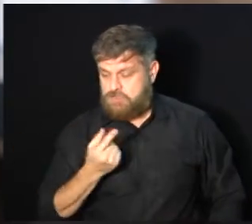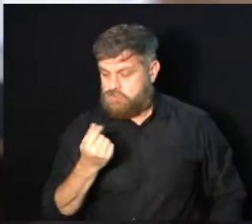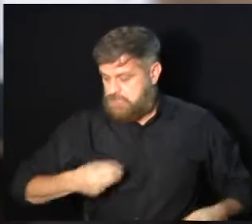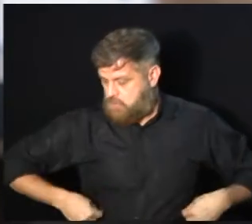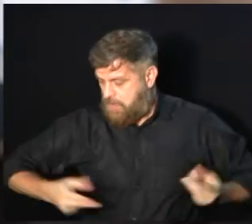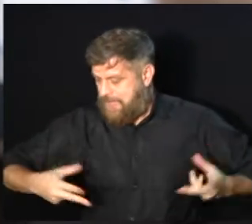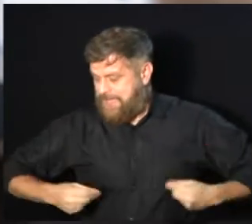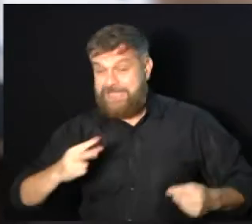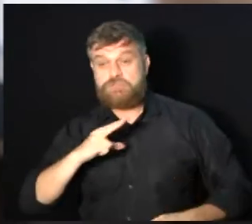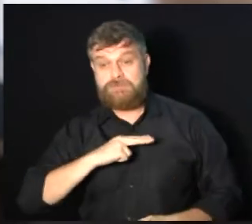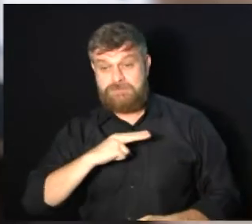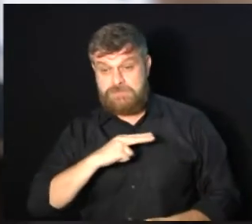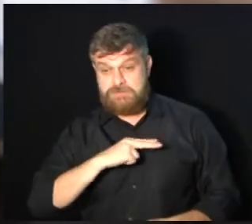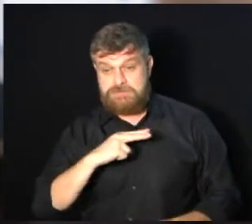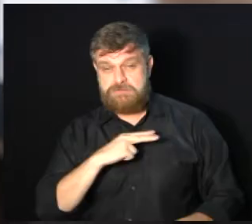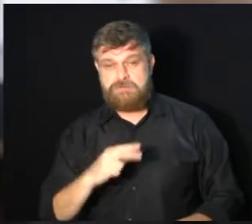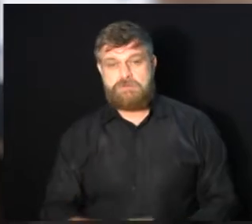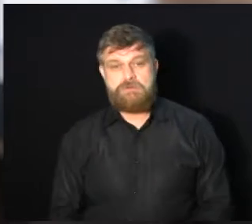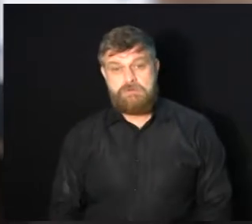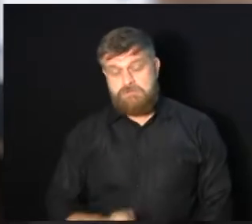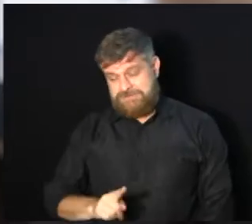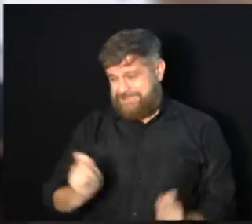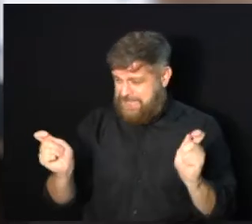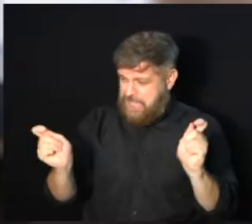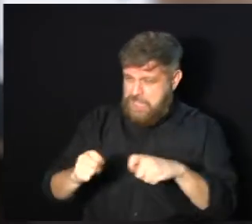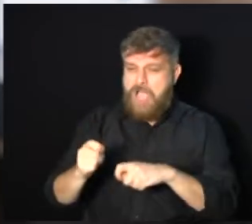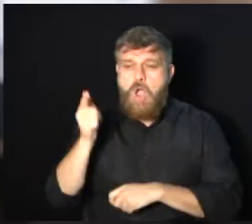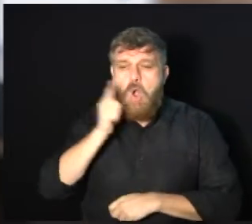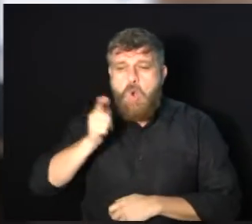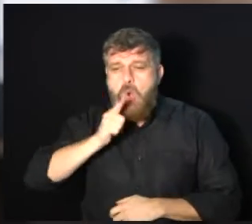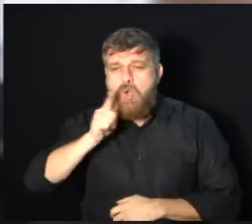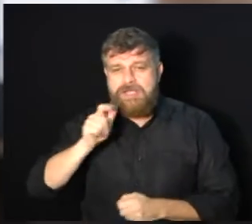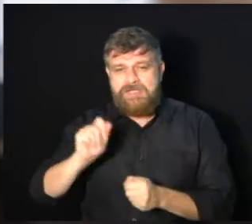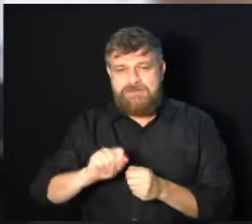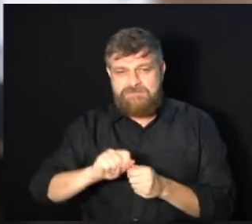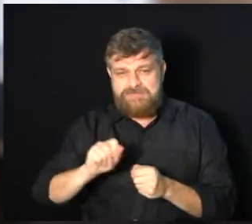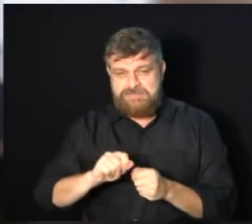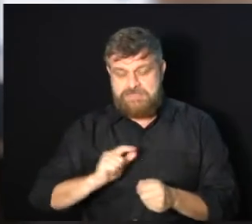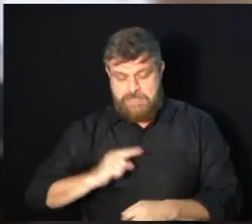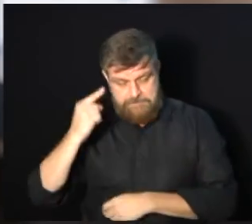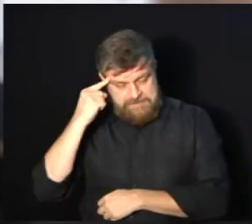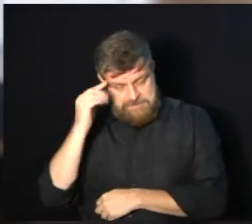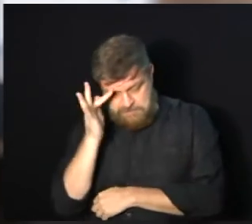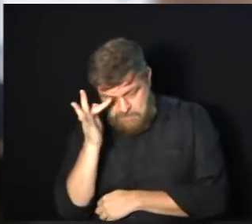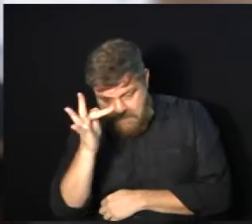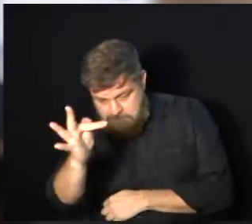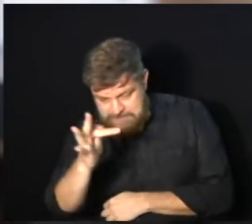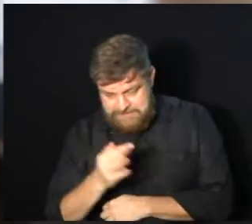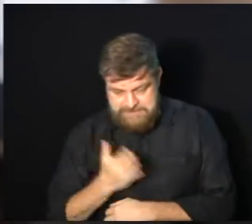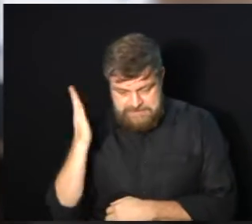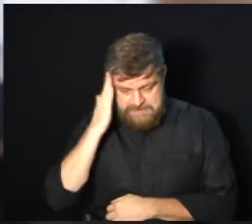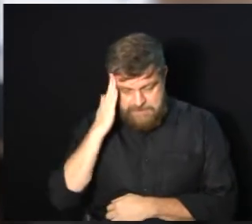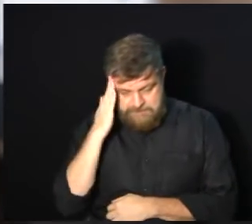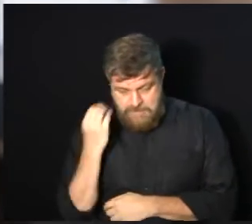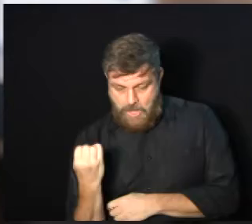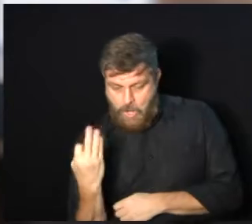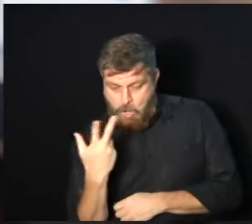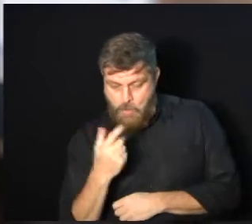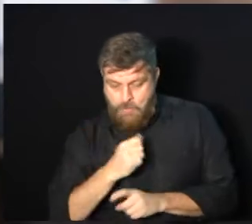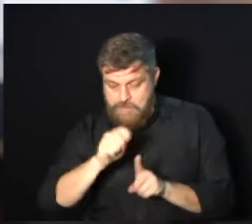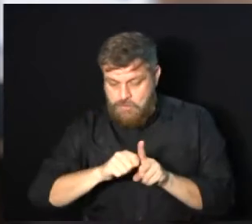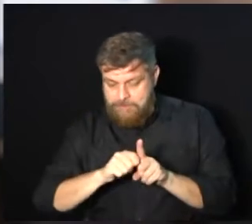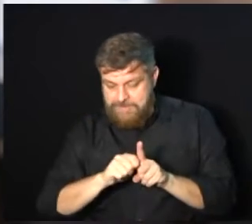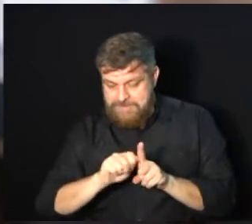finanças pessoais, você pode passar a fazer uma projeção, uma estimativa para o próximo